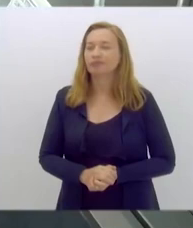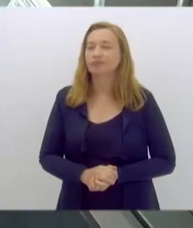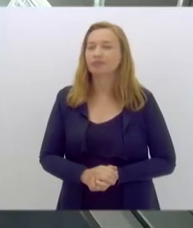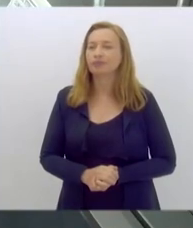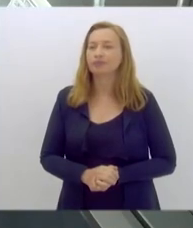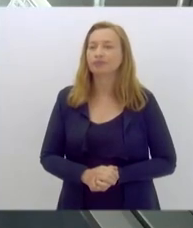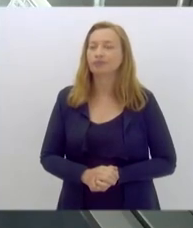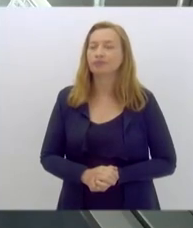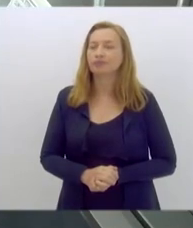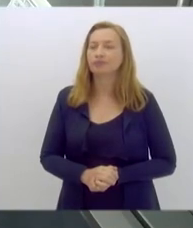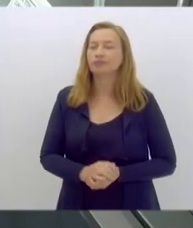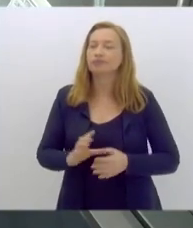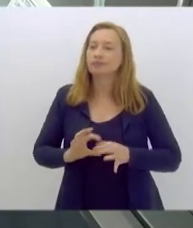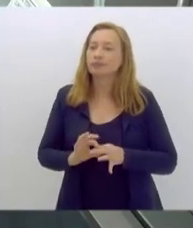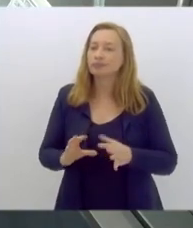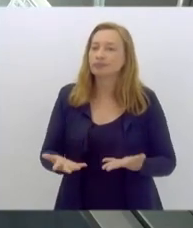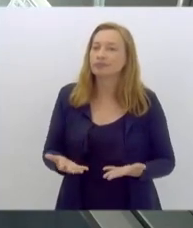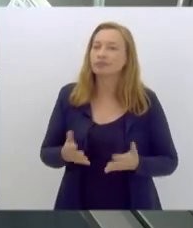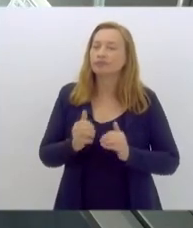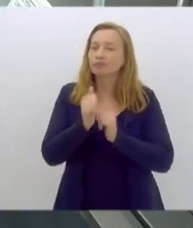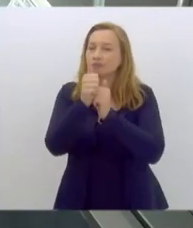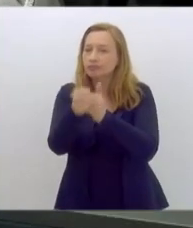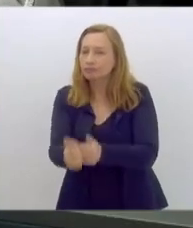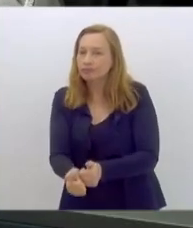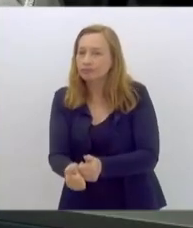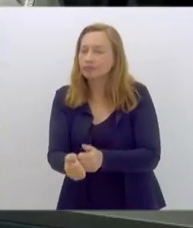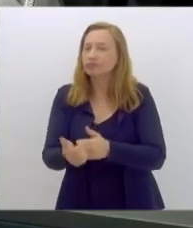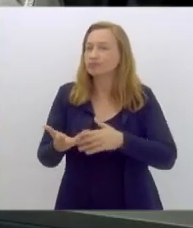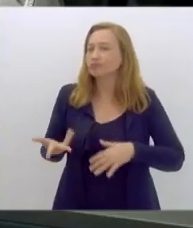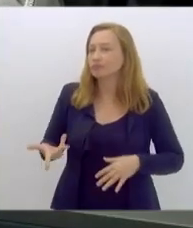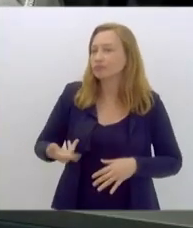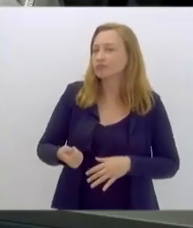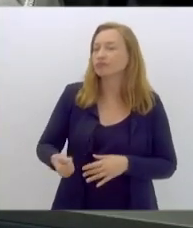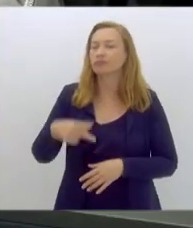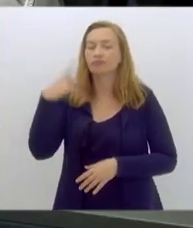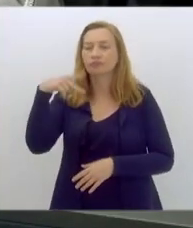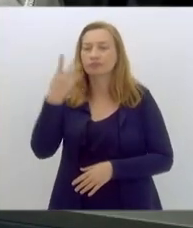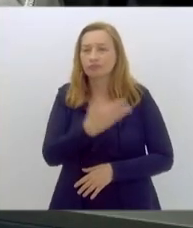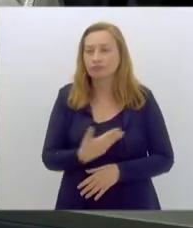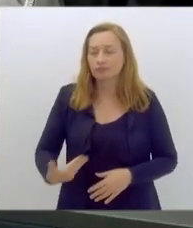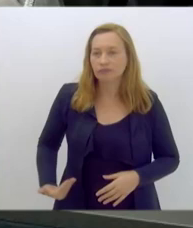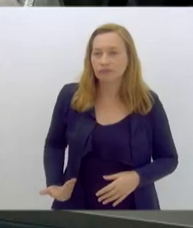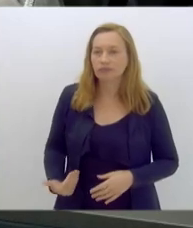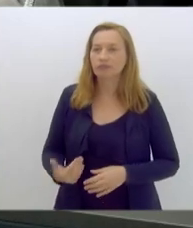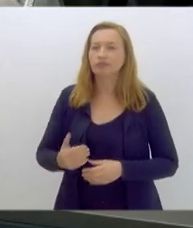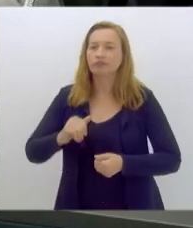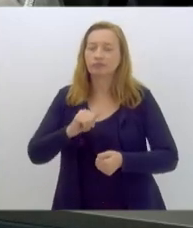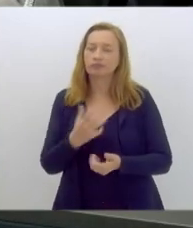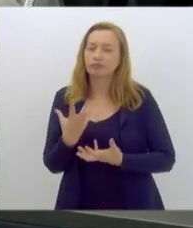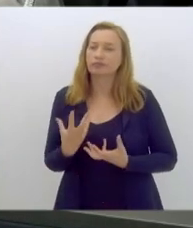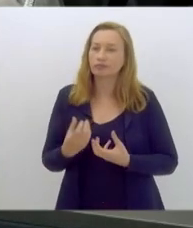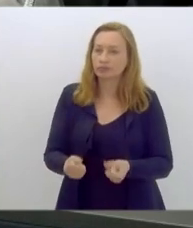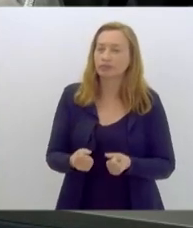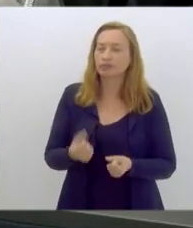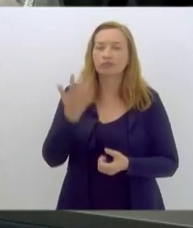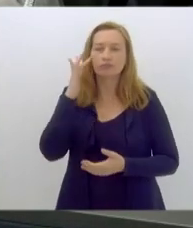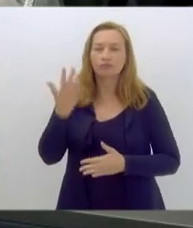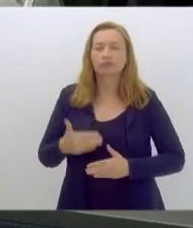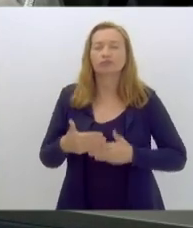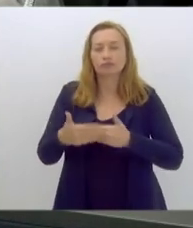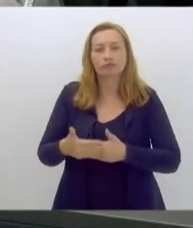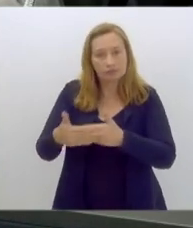isso nos permite ter uma acompanhamento mais efetivo da política pública a ser adotada eu acho que é um avanço